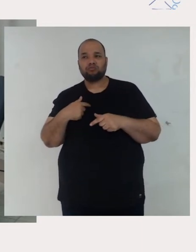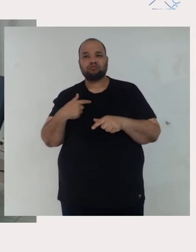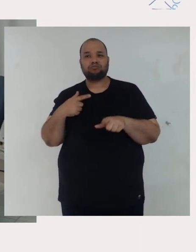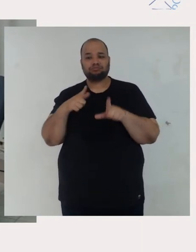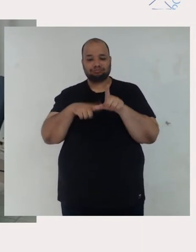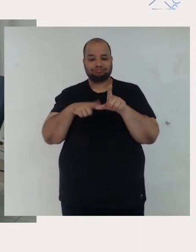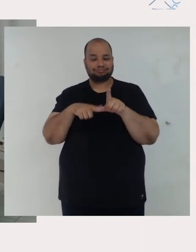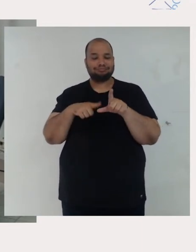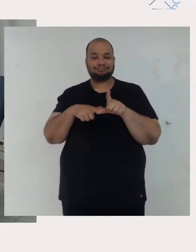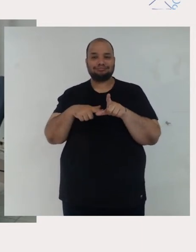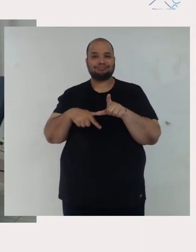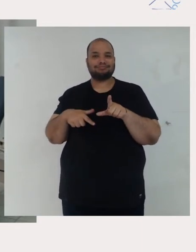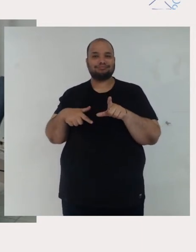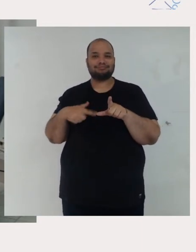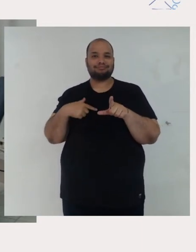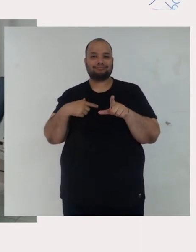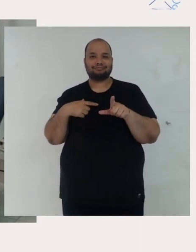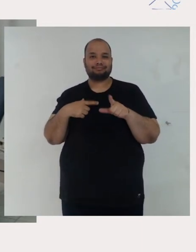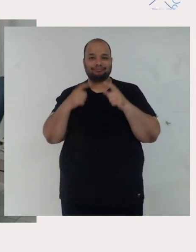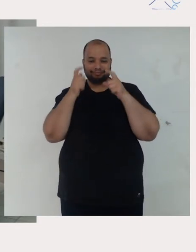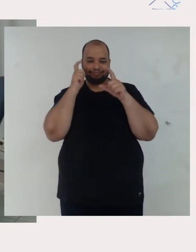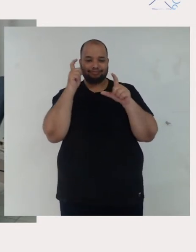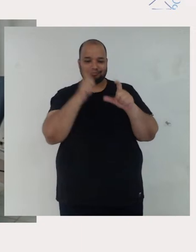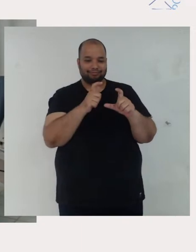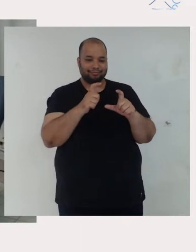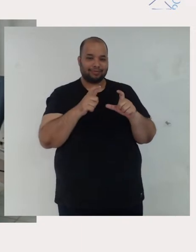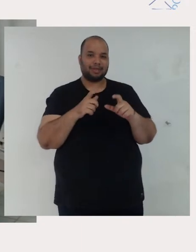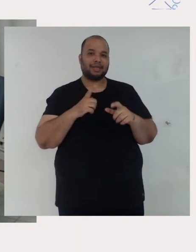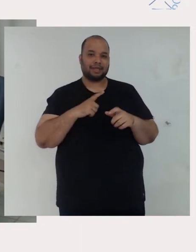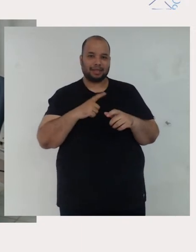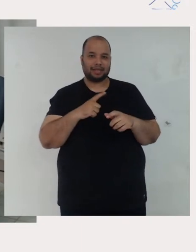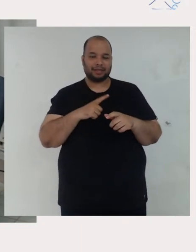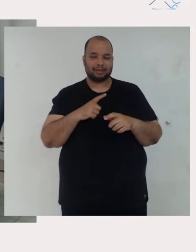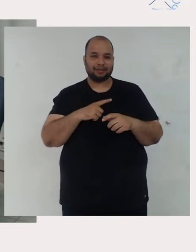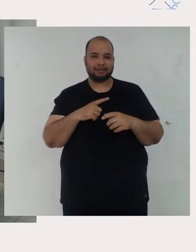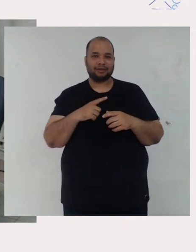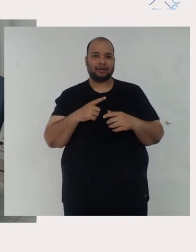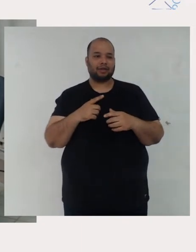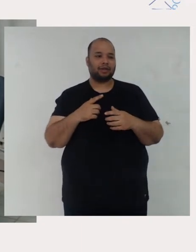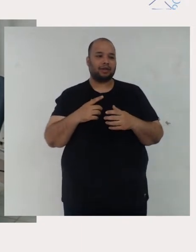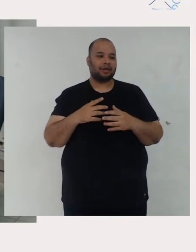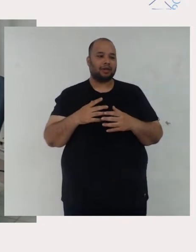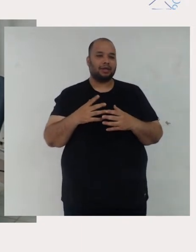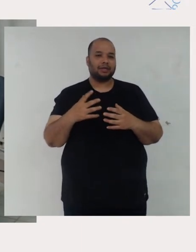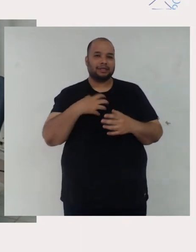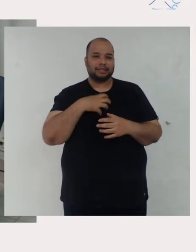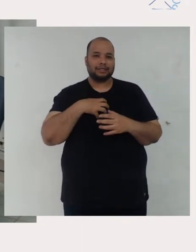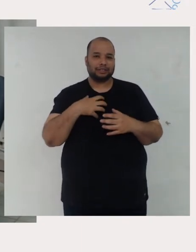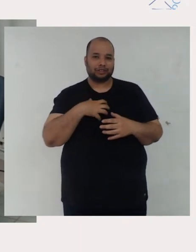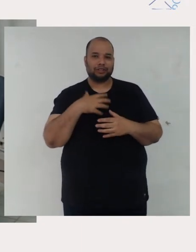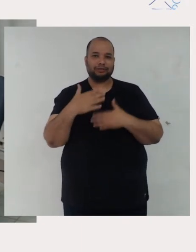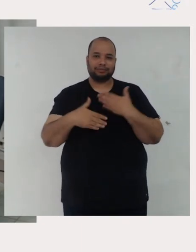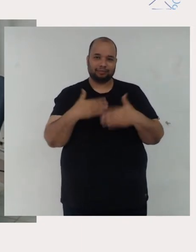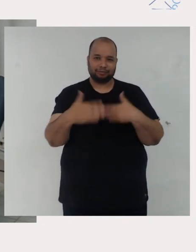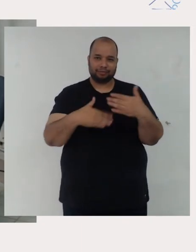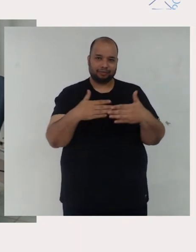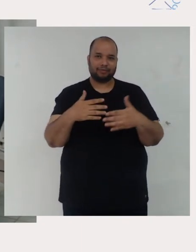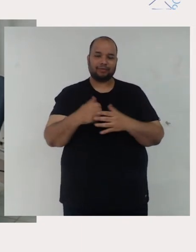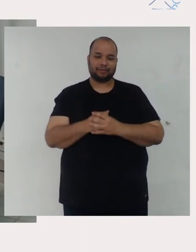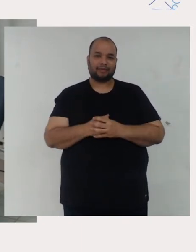são uma grande piscina, né? onde eu nado em todas as direções. É realmente